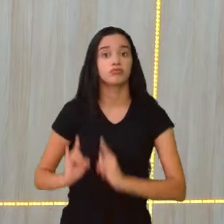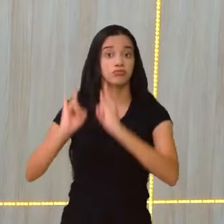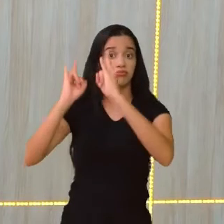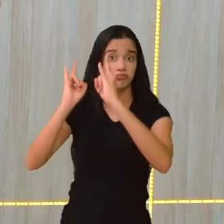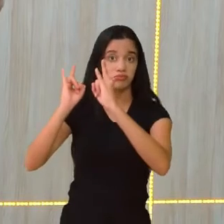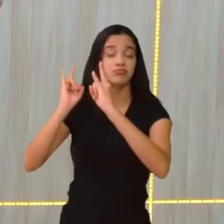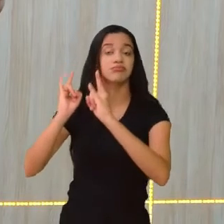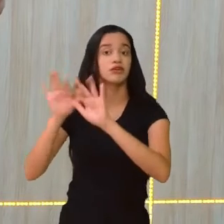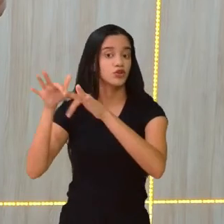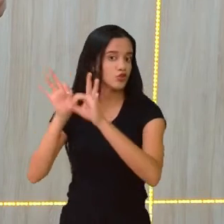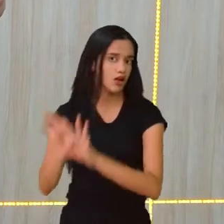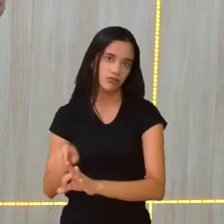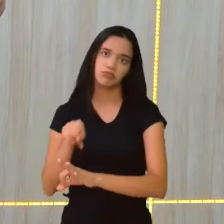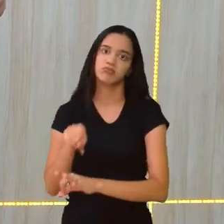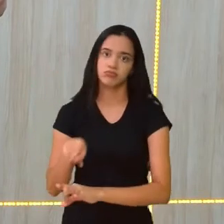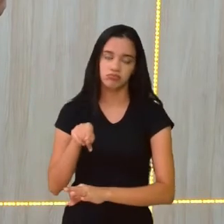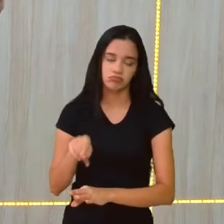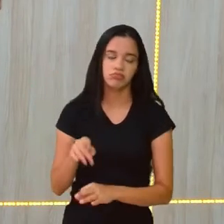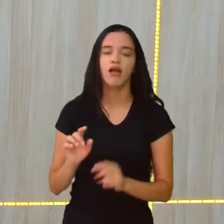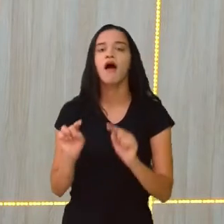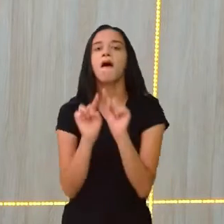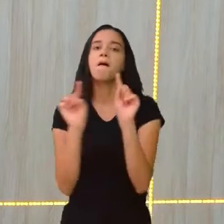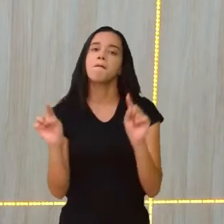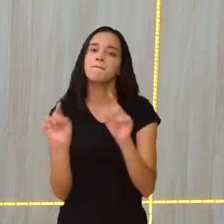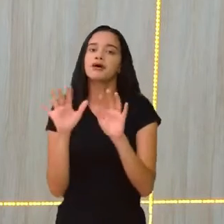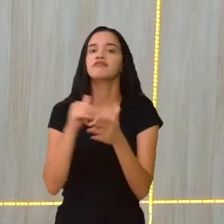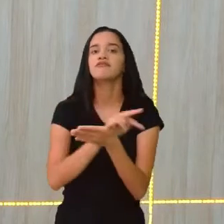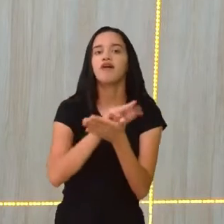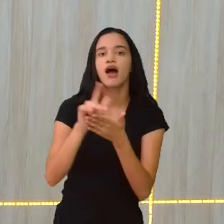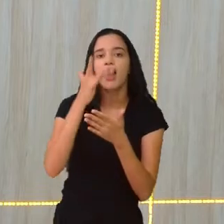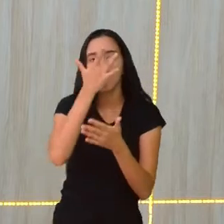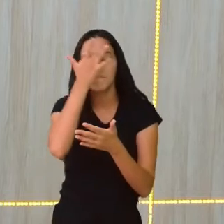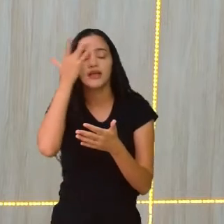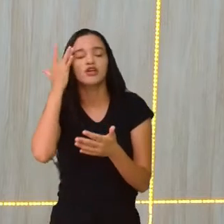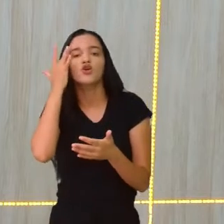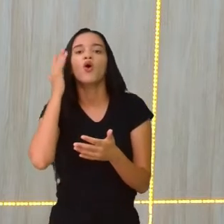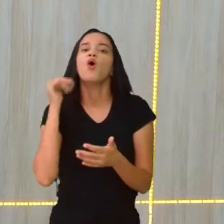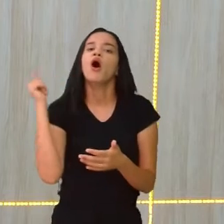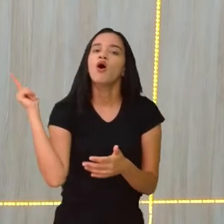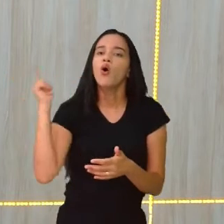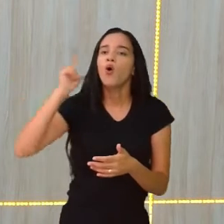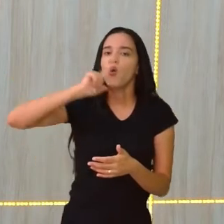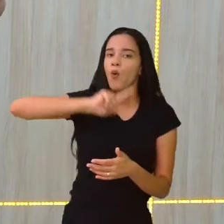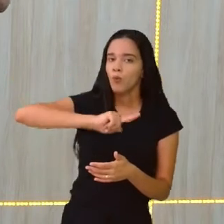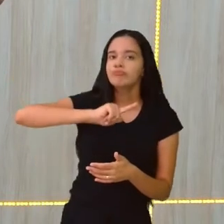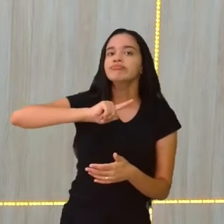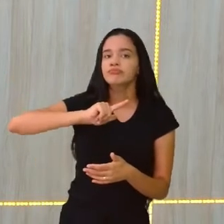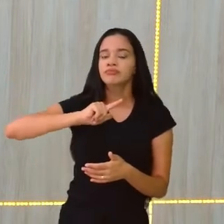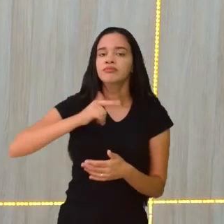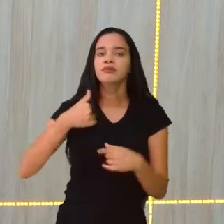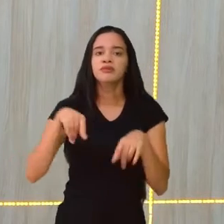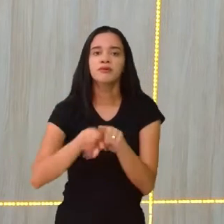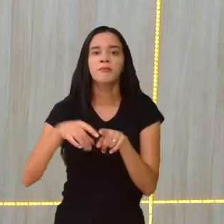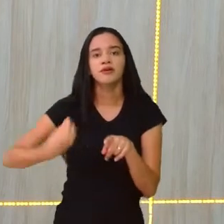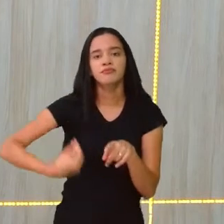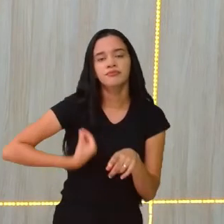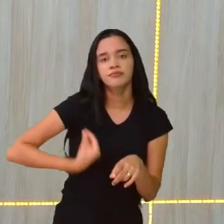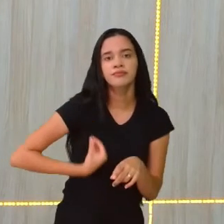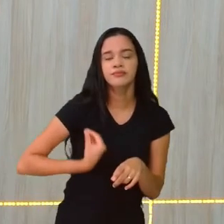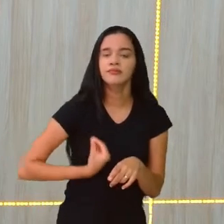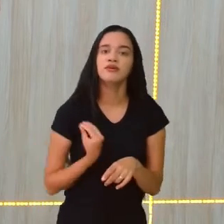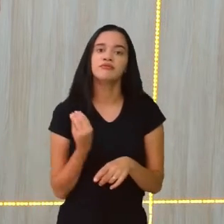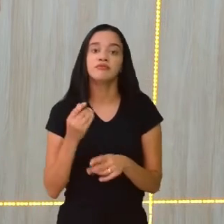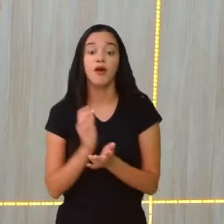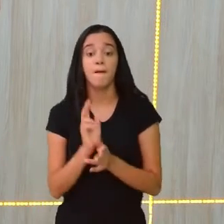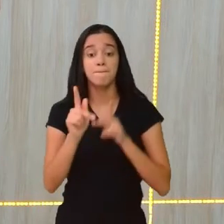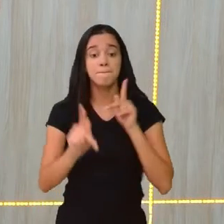são certas para a construção, mas muitas pessoas ainda conseguem construir perto e vivem aí,